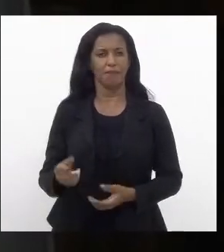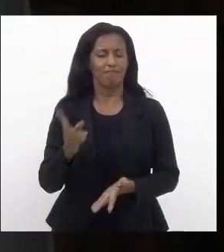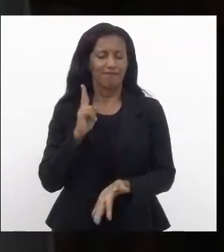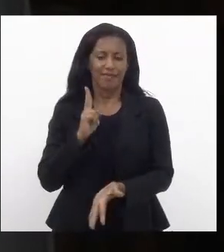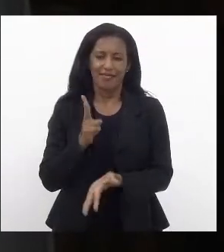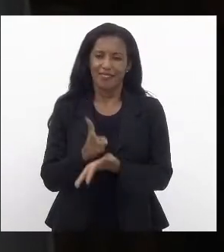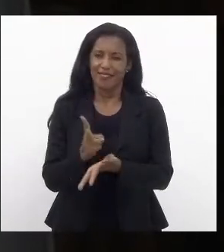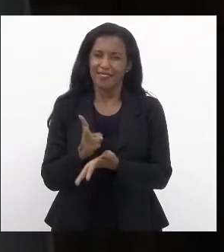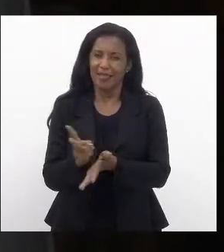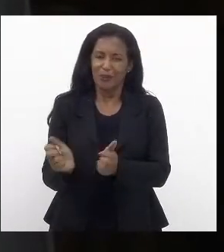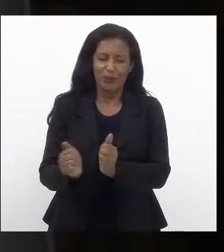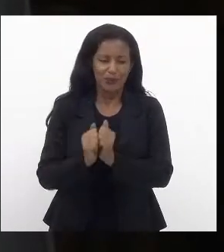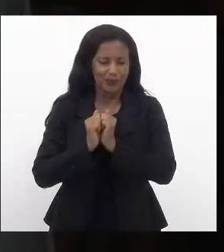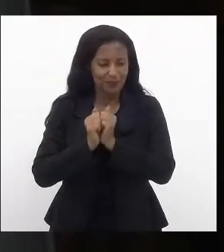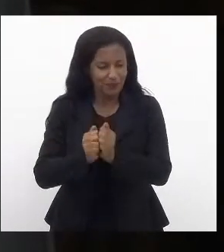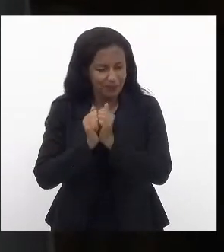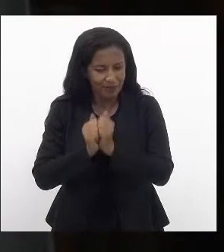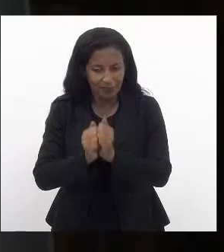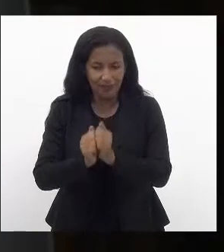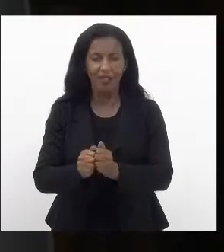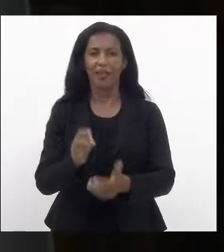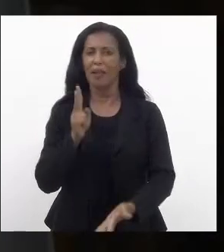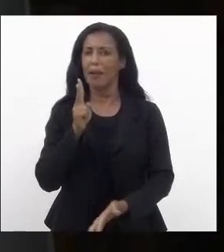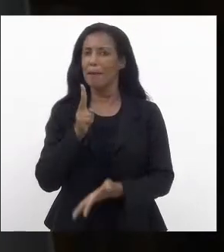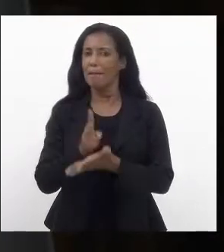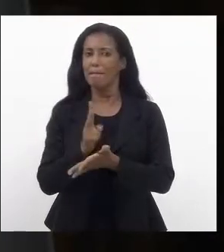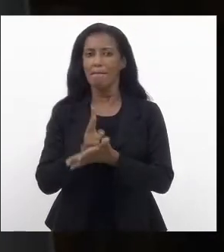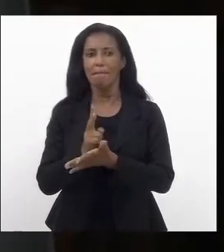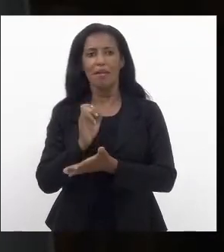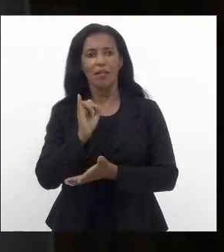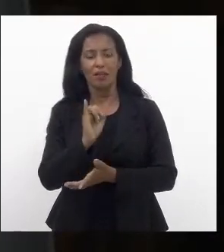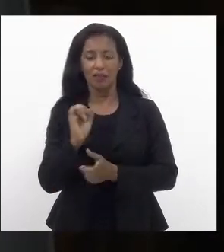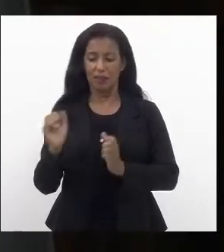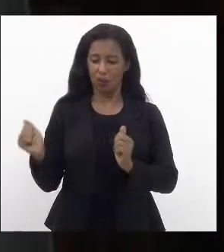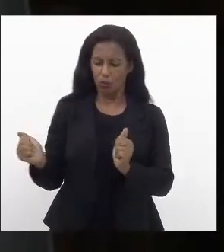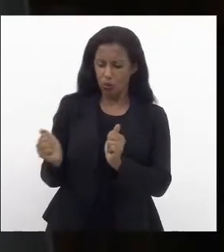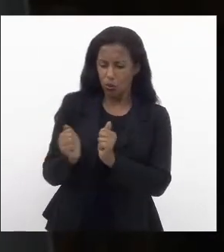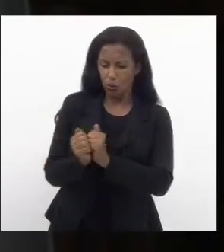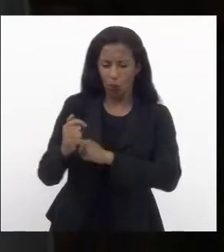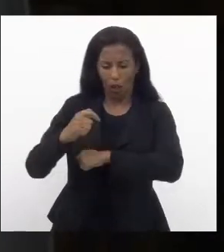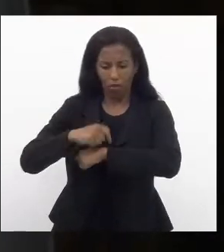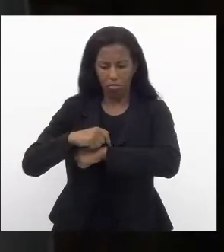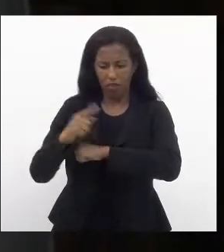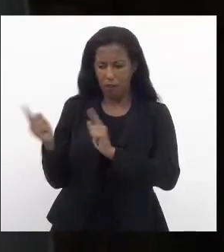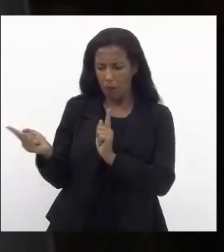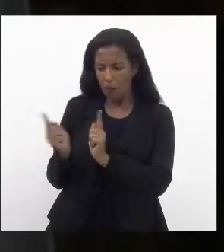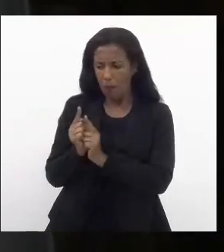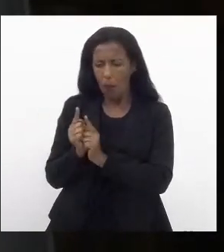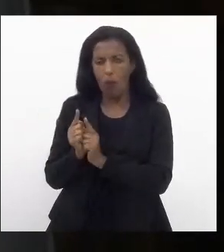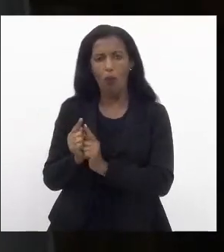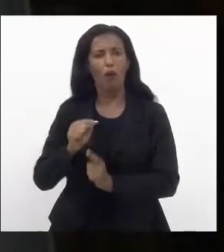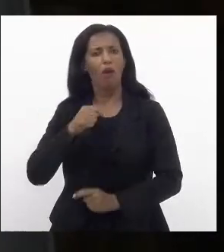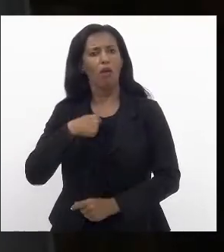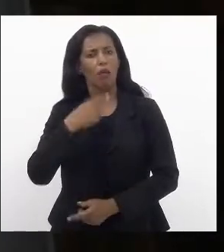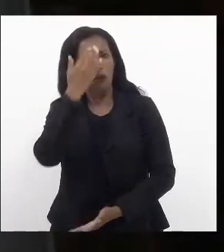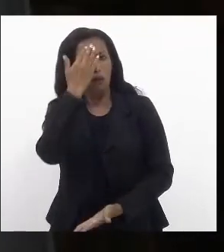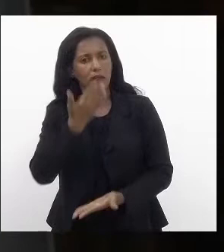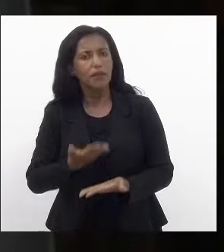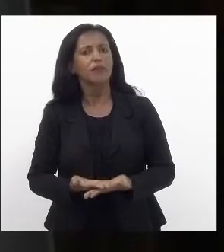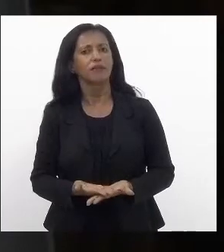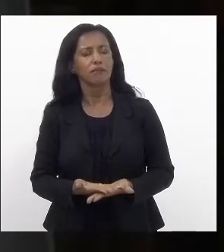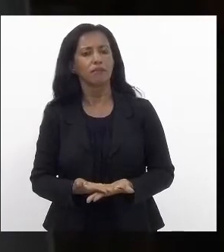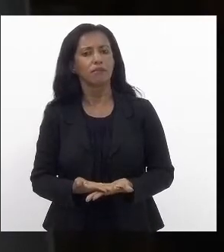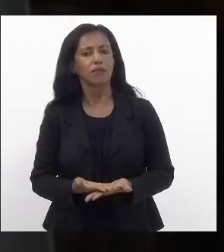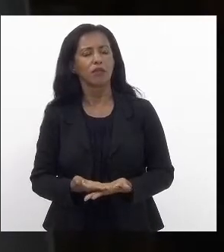sempre. Mesmo se estamos juntos há pouco tempo, mas eu acredito